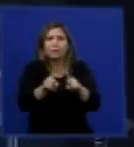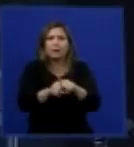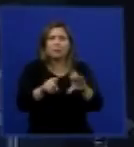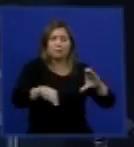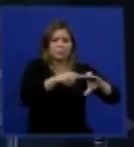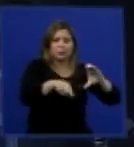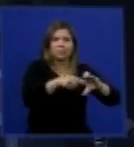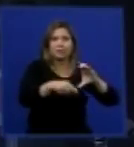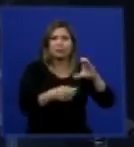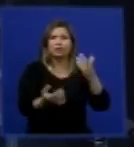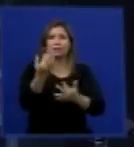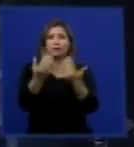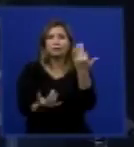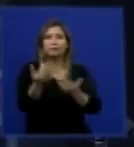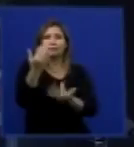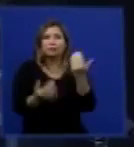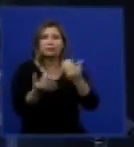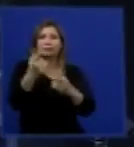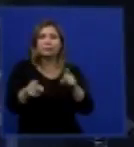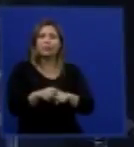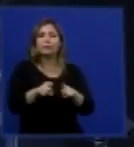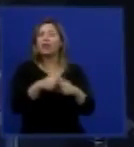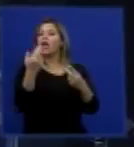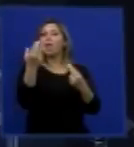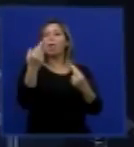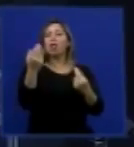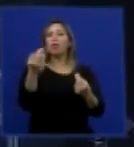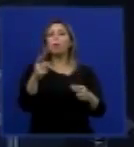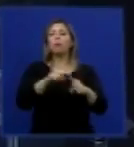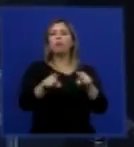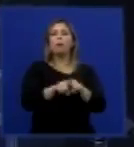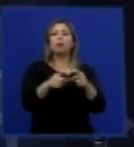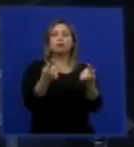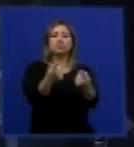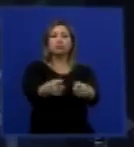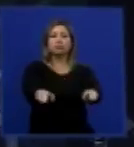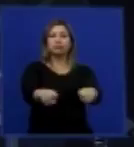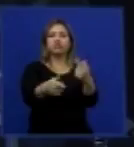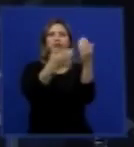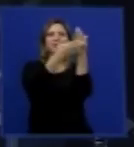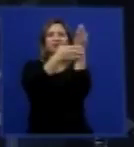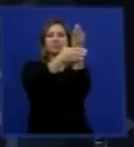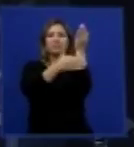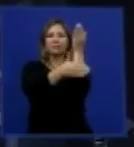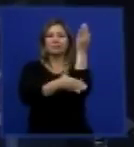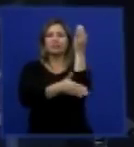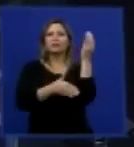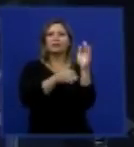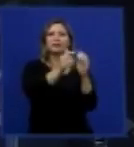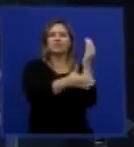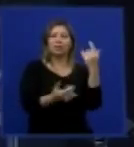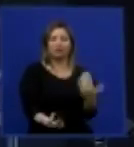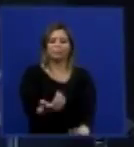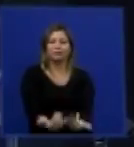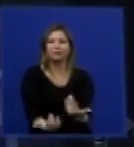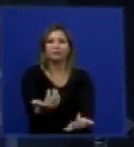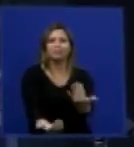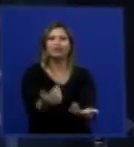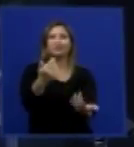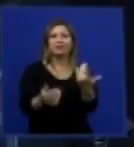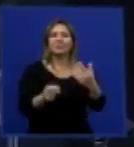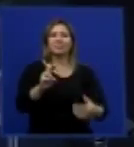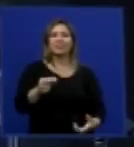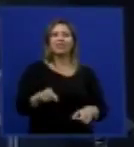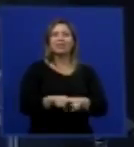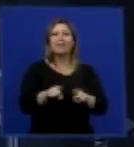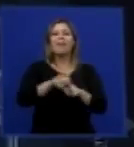produzidas também pelo na queima de lenha quando faço o meu churrasco de final de semana ou em qualquer outro tipo de combustão em níveis diferentes